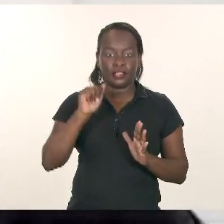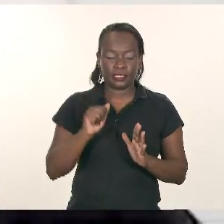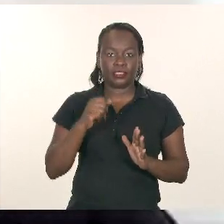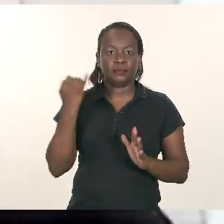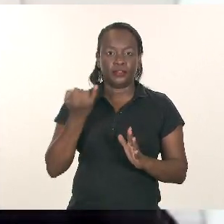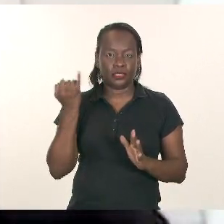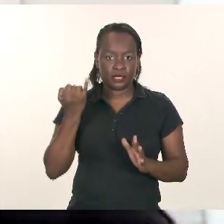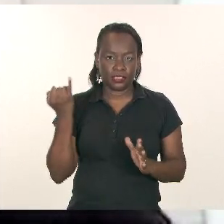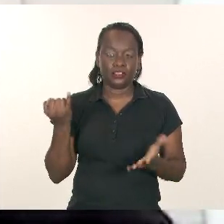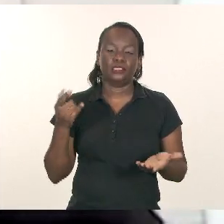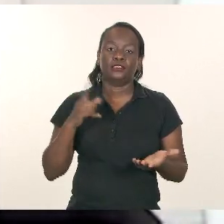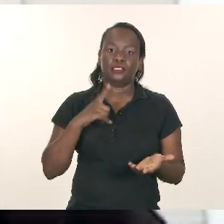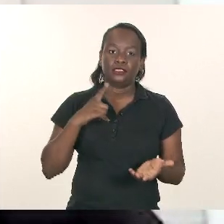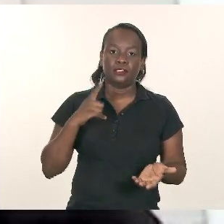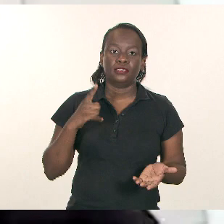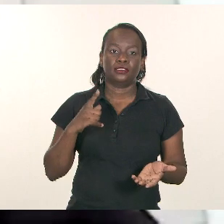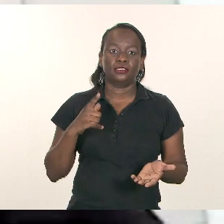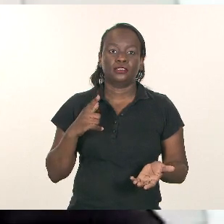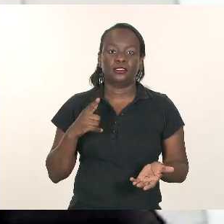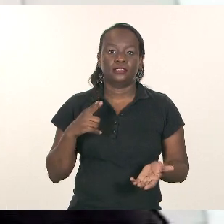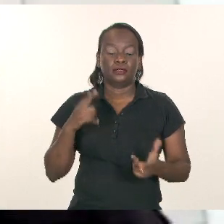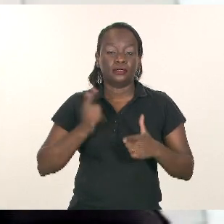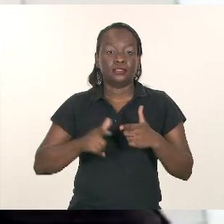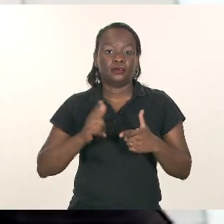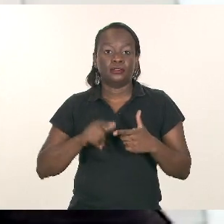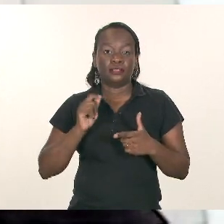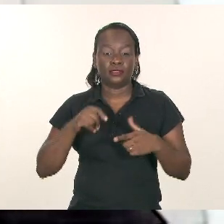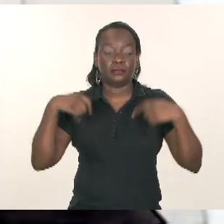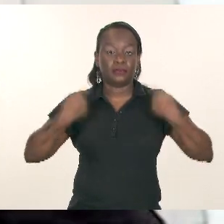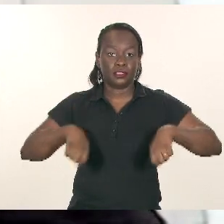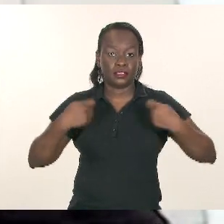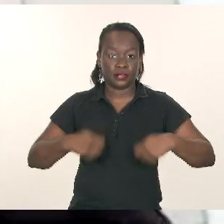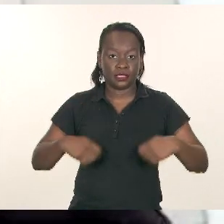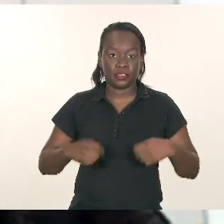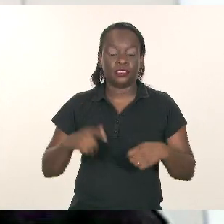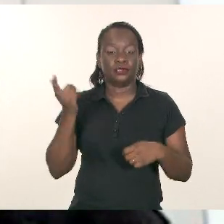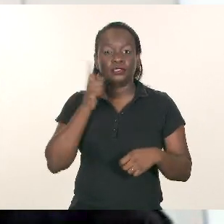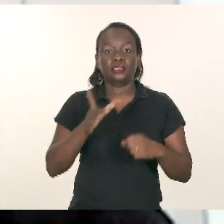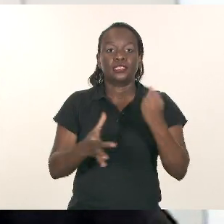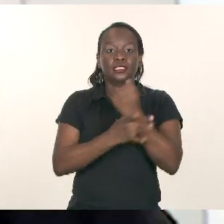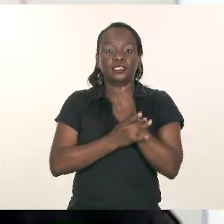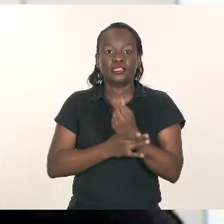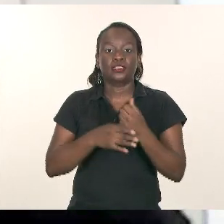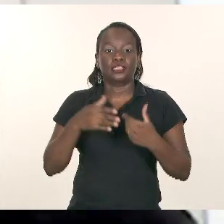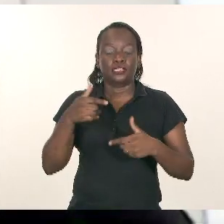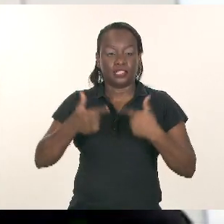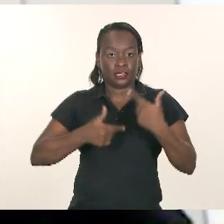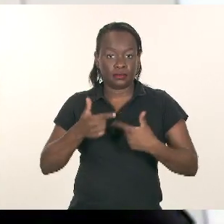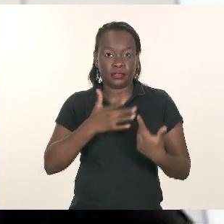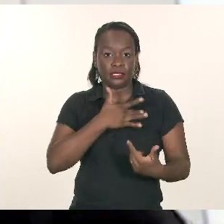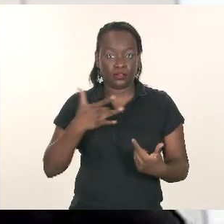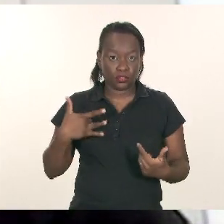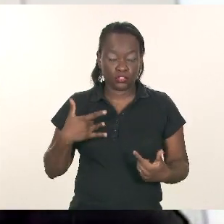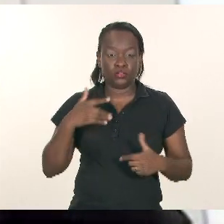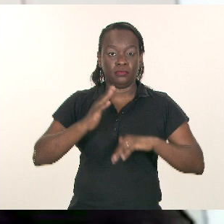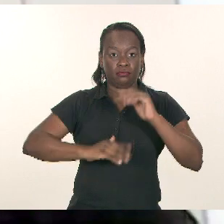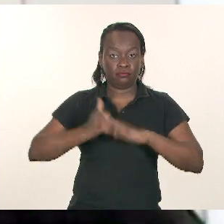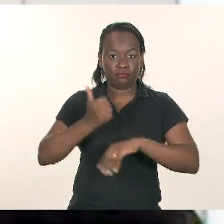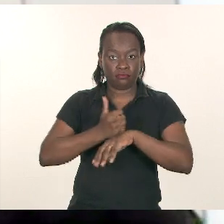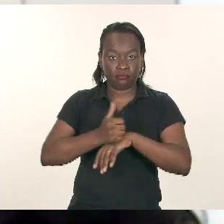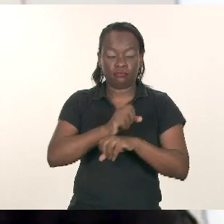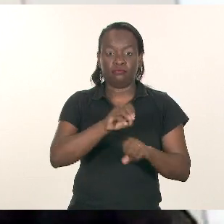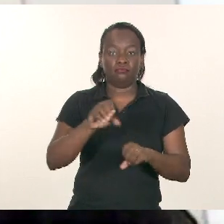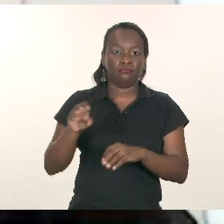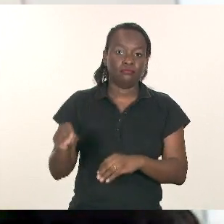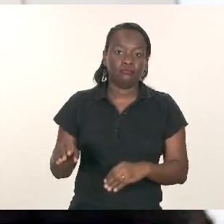importante, enfrenta a questão da necessidade de se garantir condições de saúde para que os profissionais da